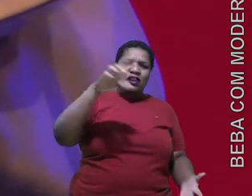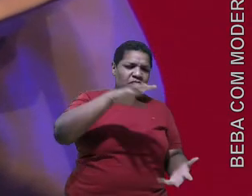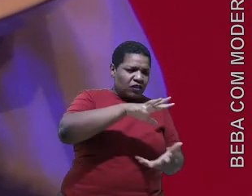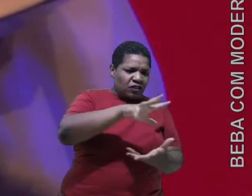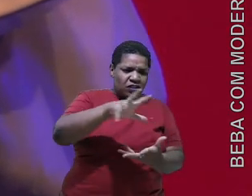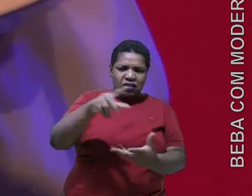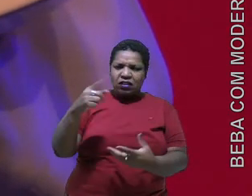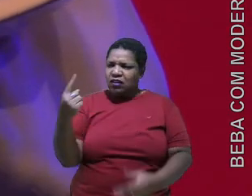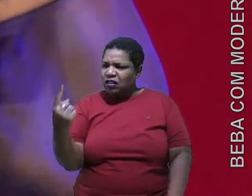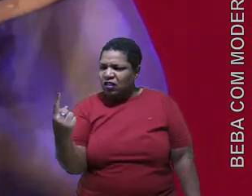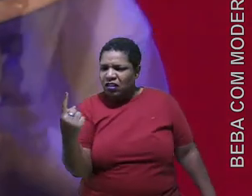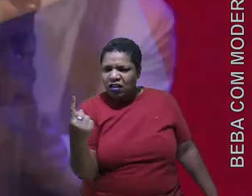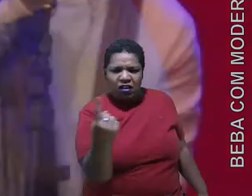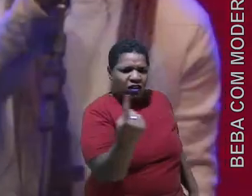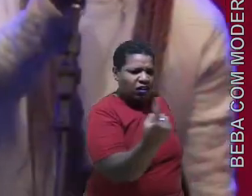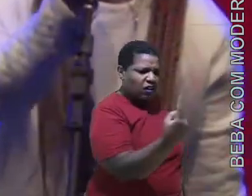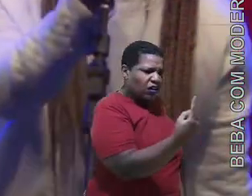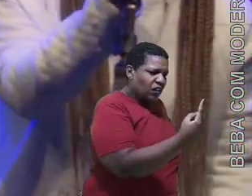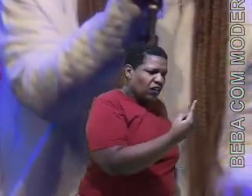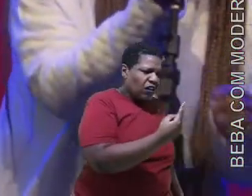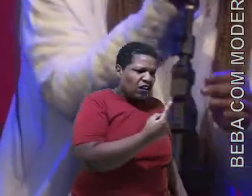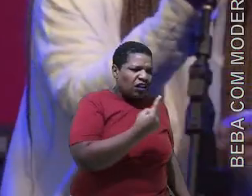E aí